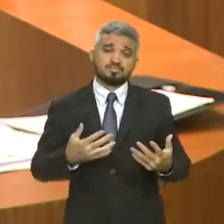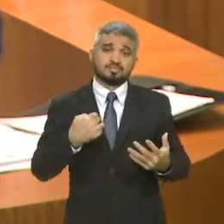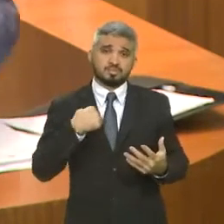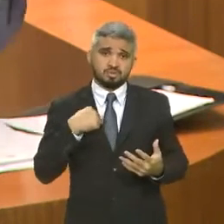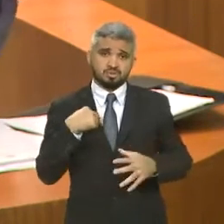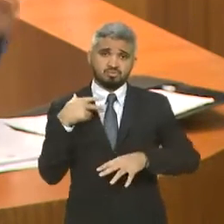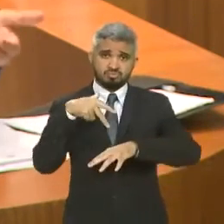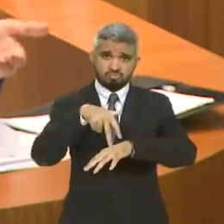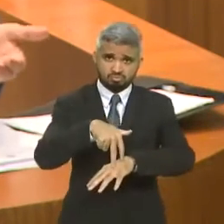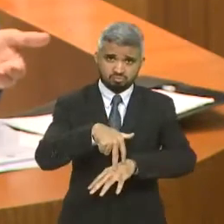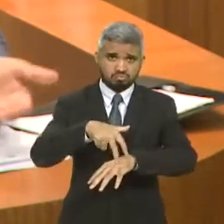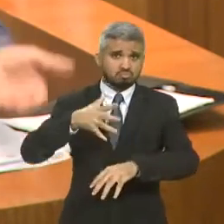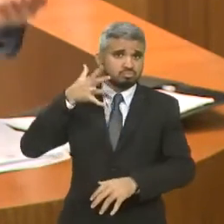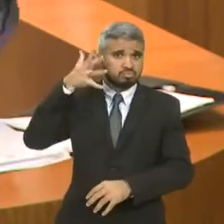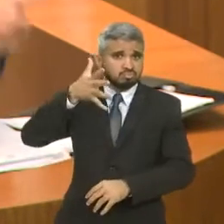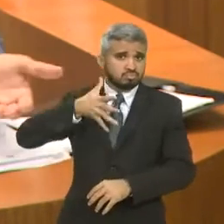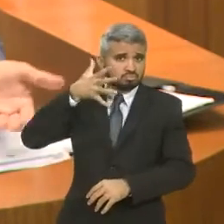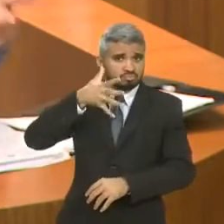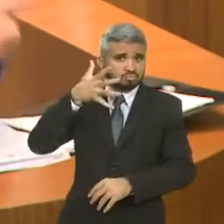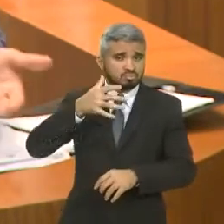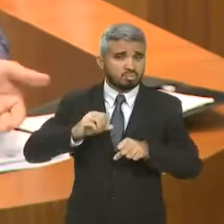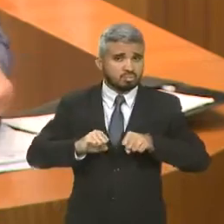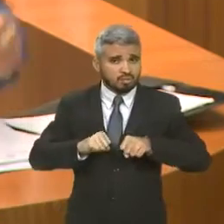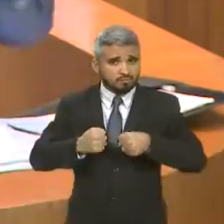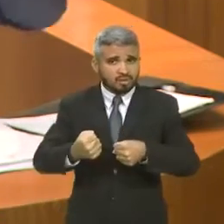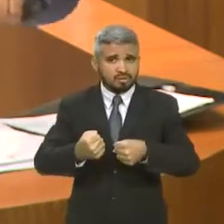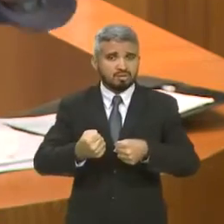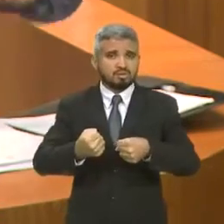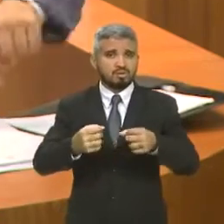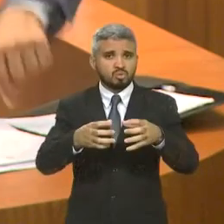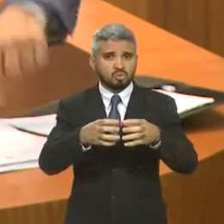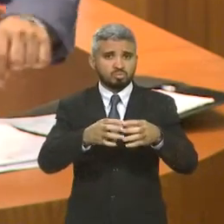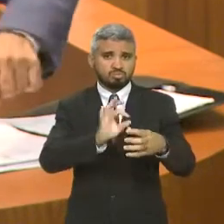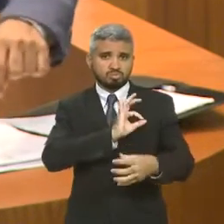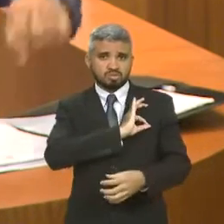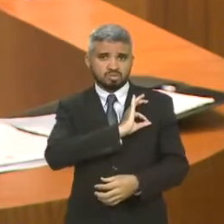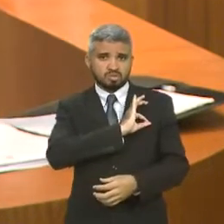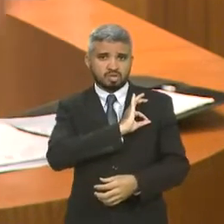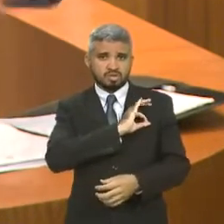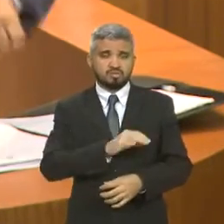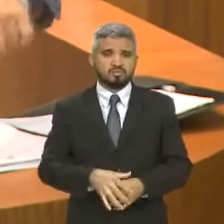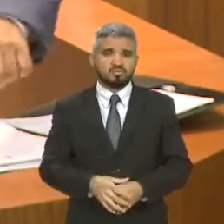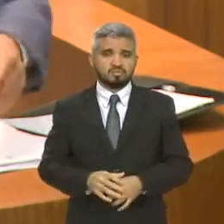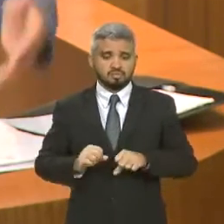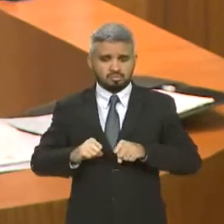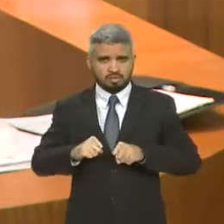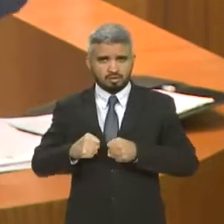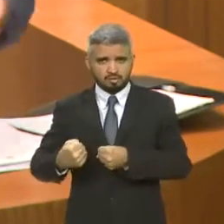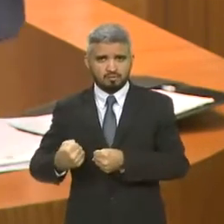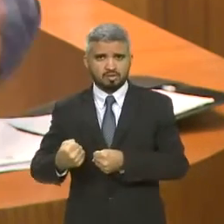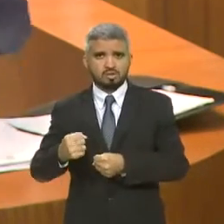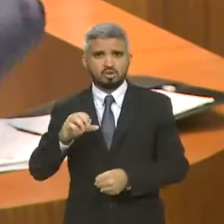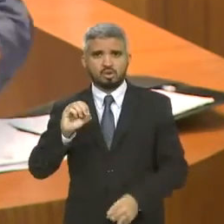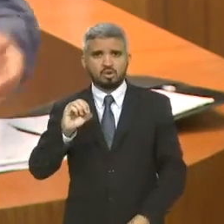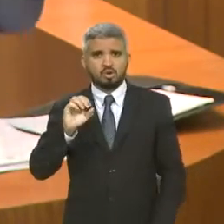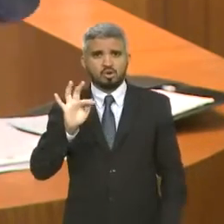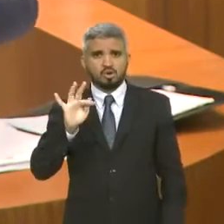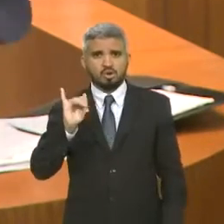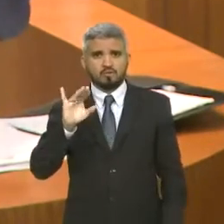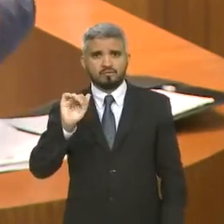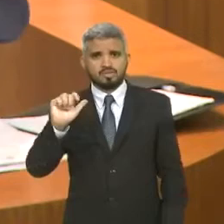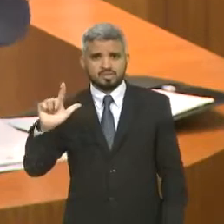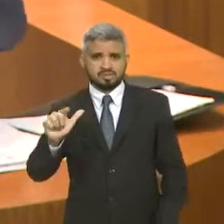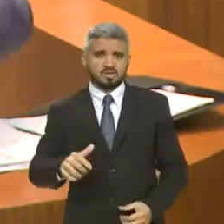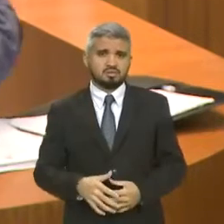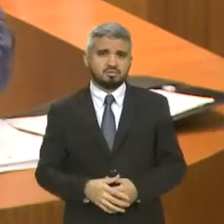Polícia Militar e para defender praças e oficiais. Aqui nesta casa, aqui na Assembleia, tem um deputado